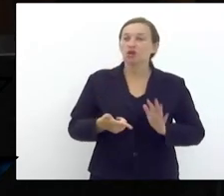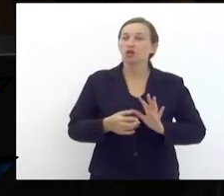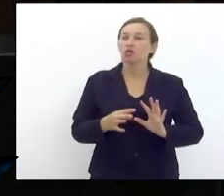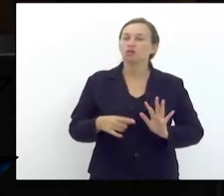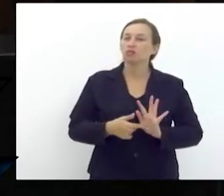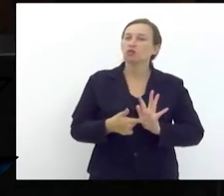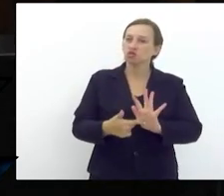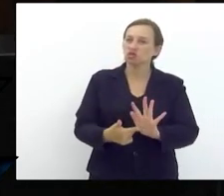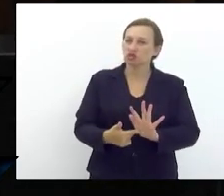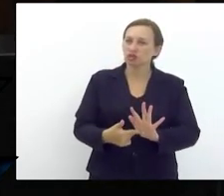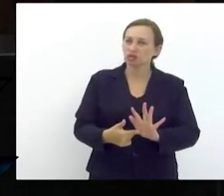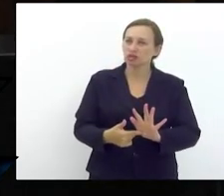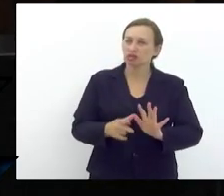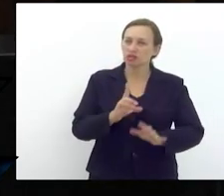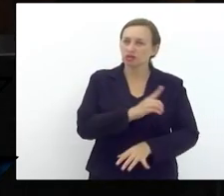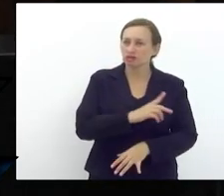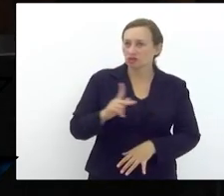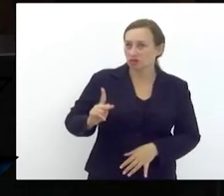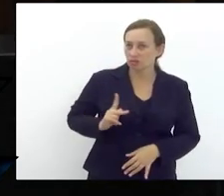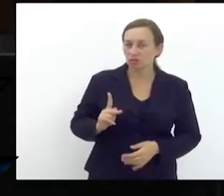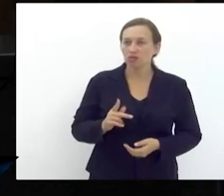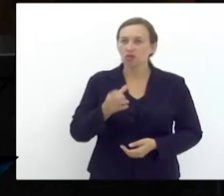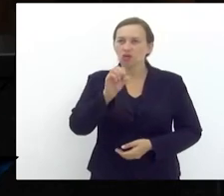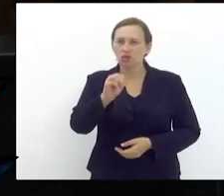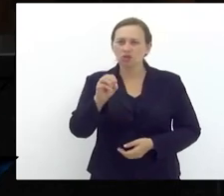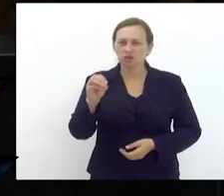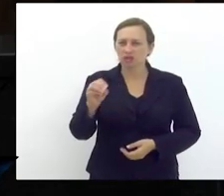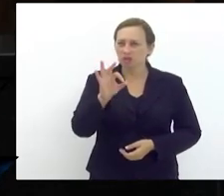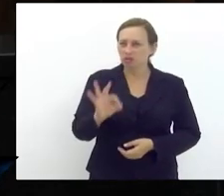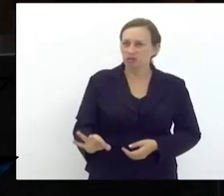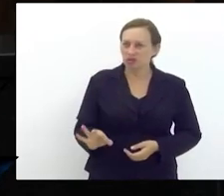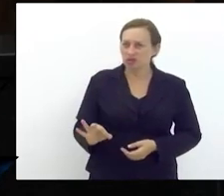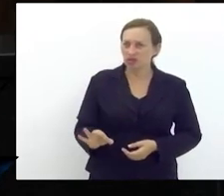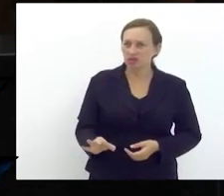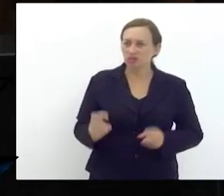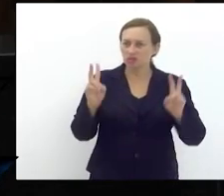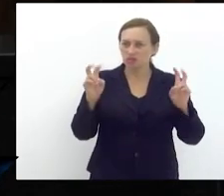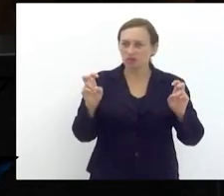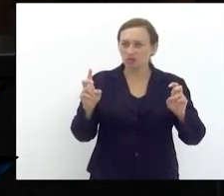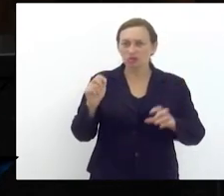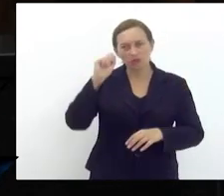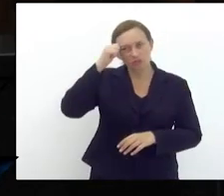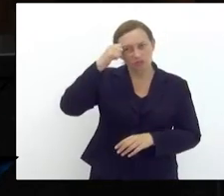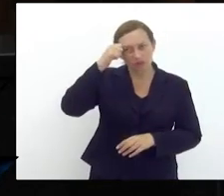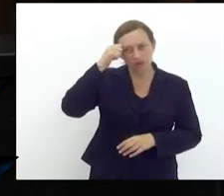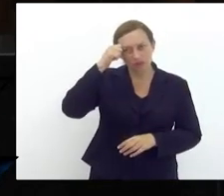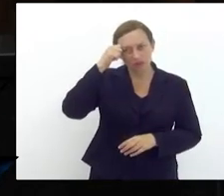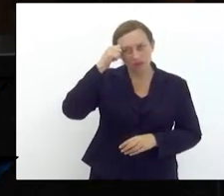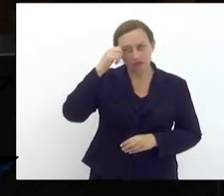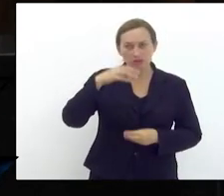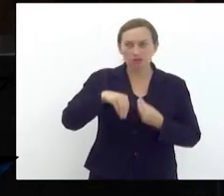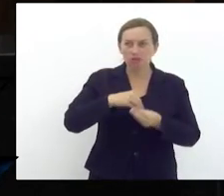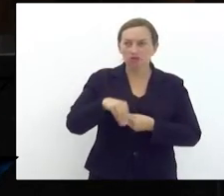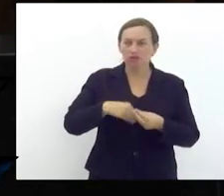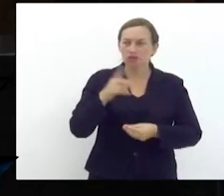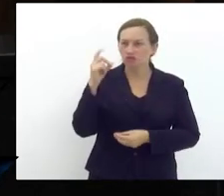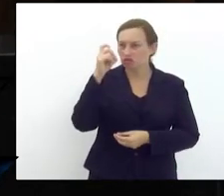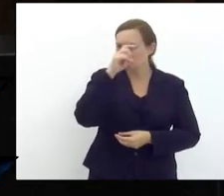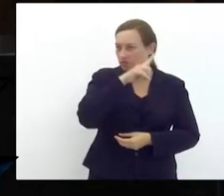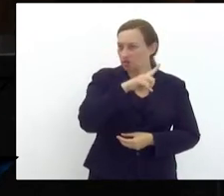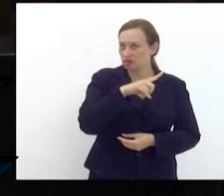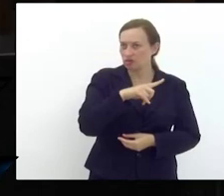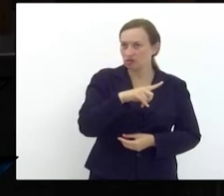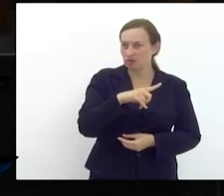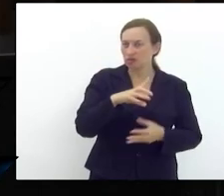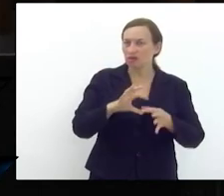pela Defensoria Pública 80% dos casos onde pretos estão envolvidos dificilmente Ele tem